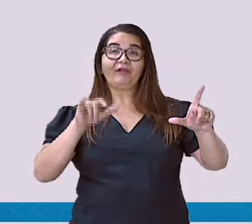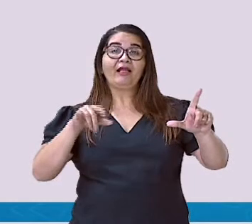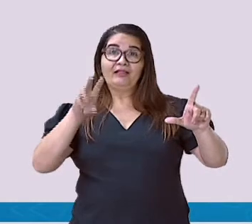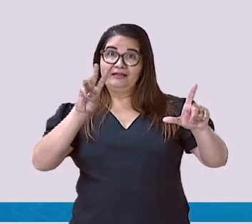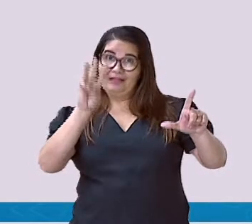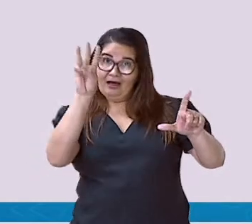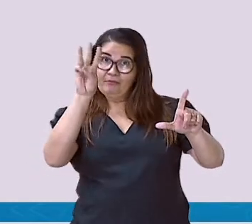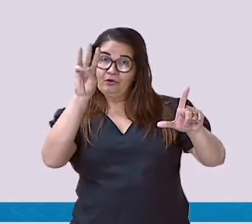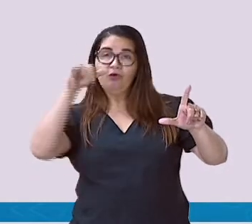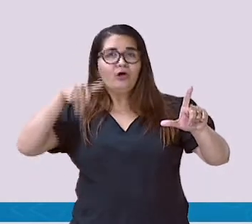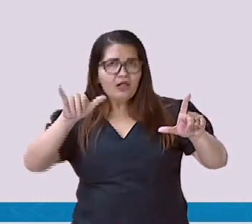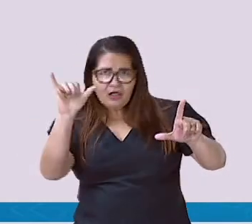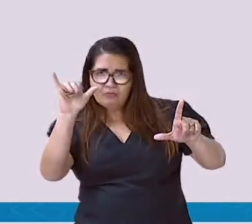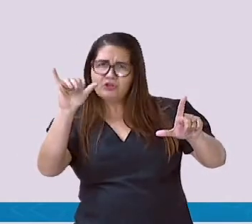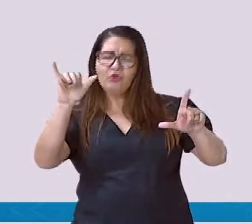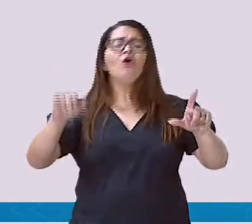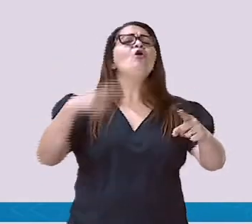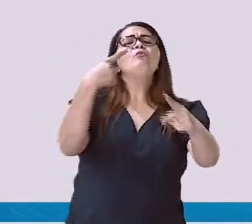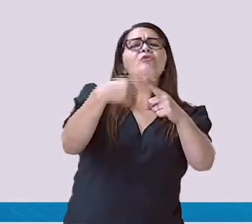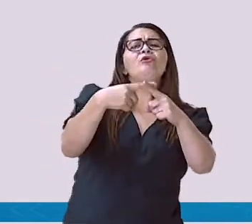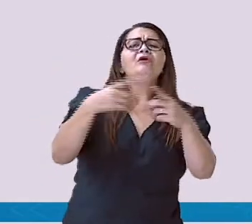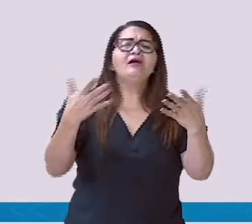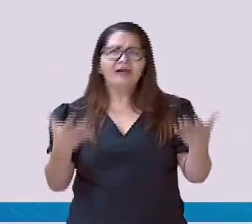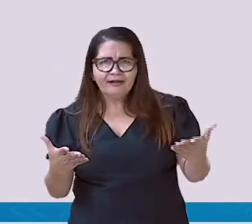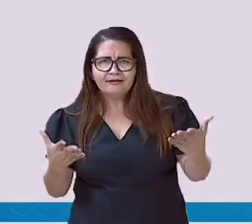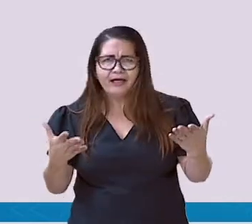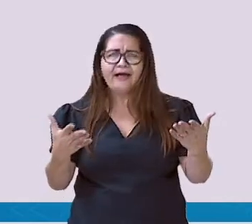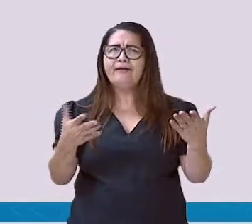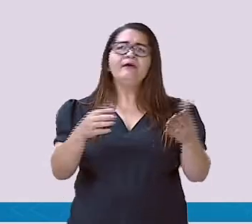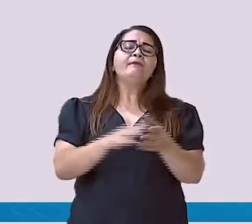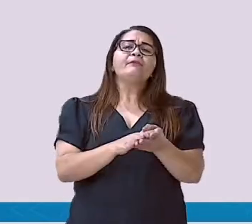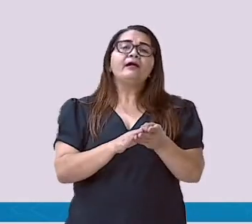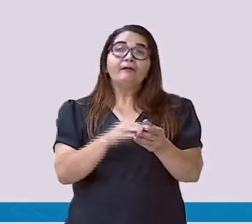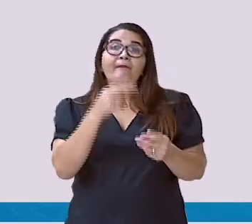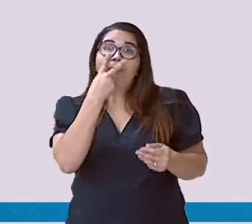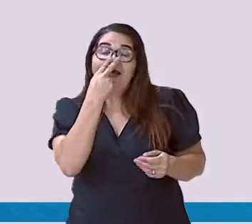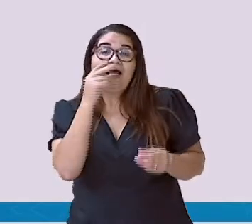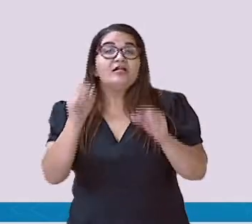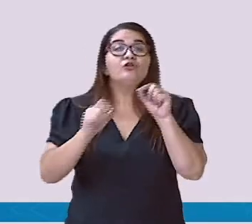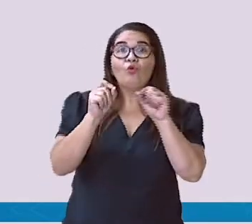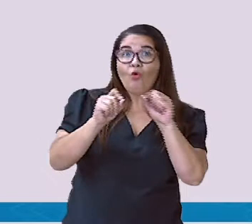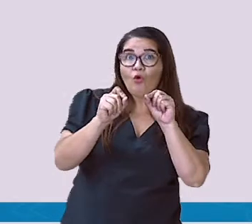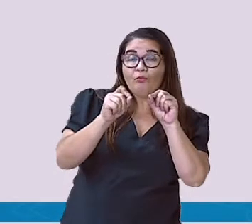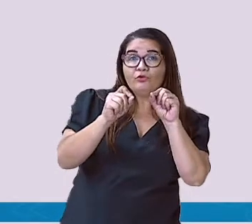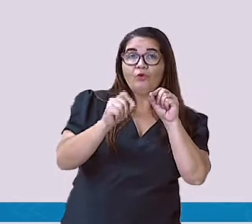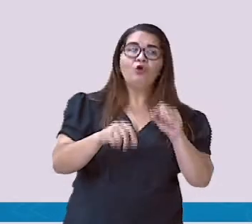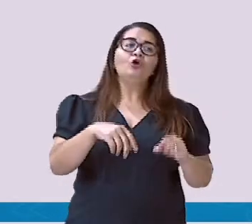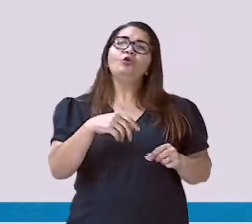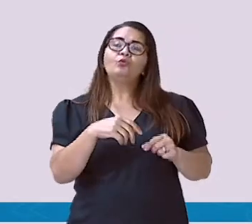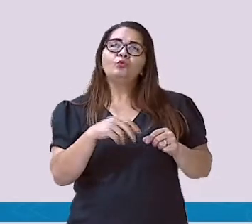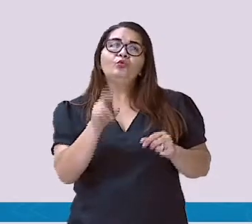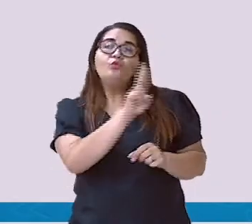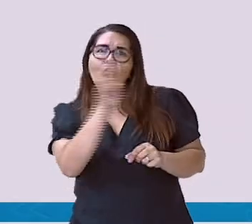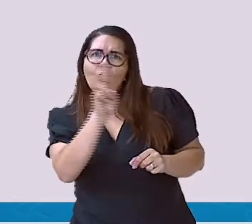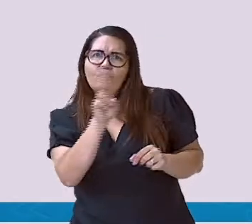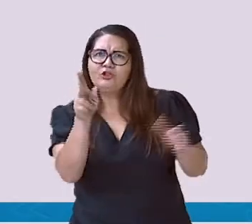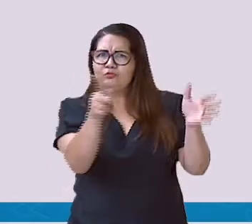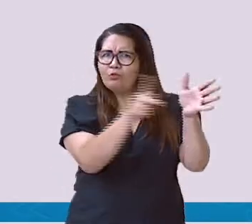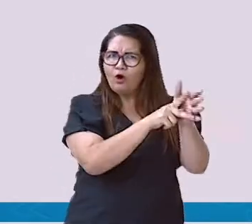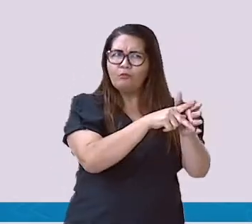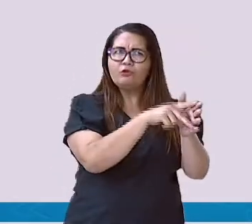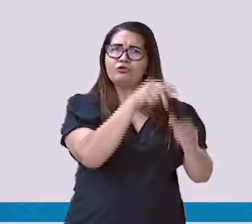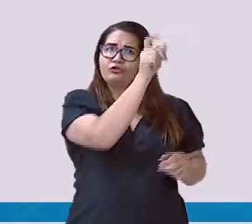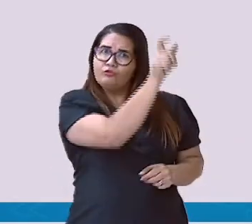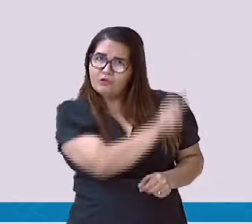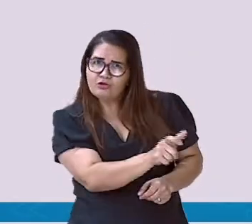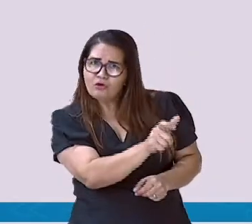elas geralmente são usadas na escrita de nome de pessoa, nomes próprios e abreviatura de unidades. Nós